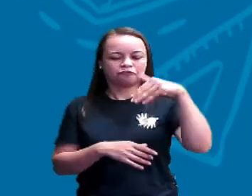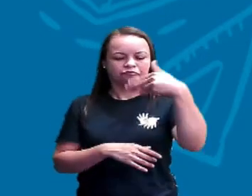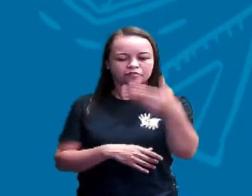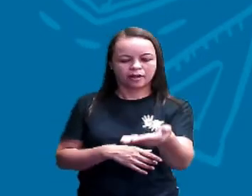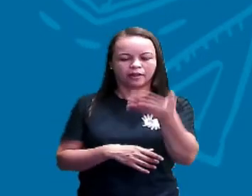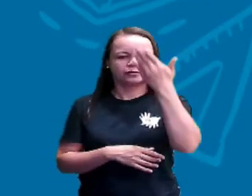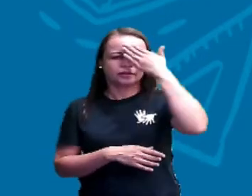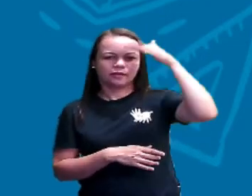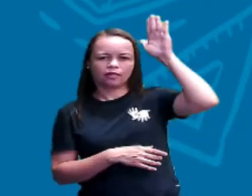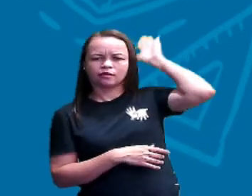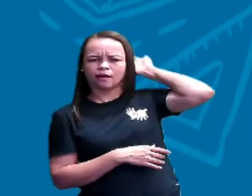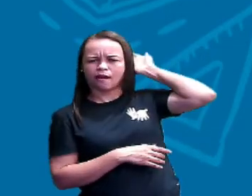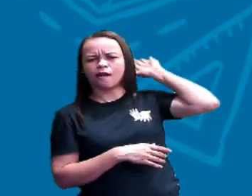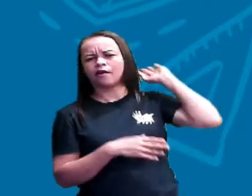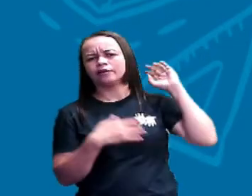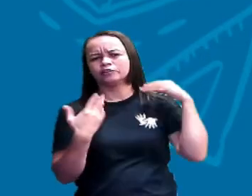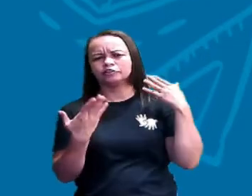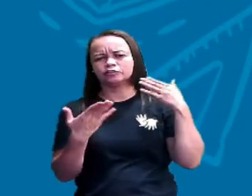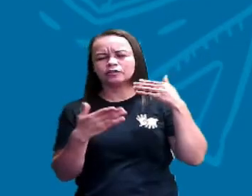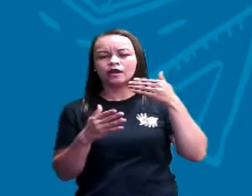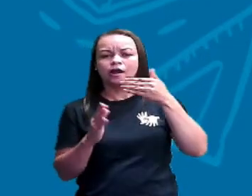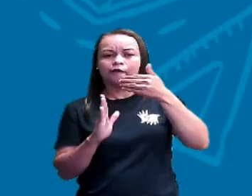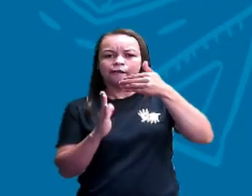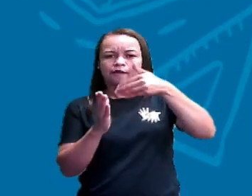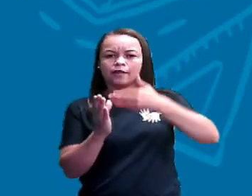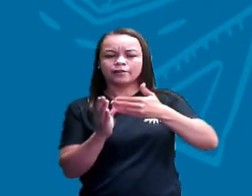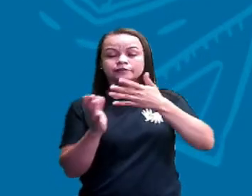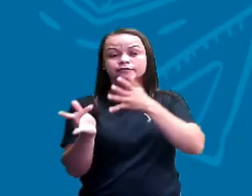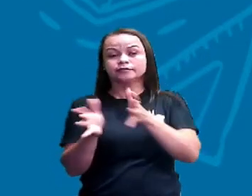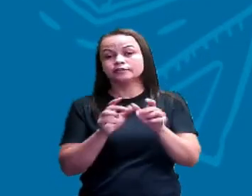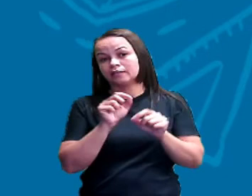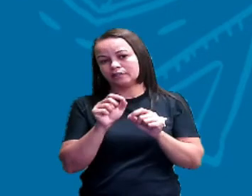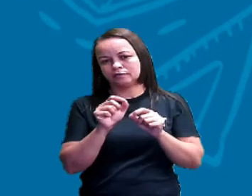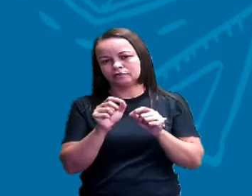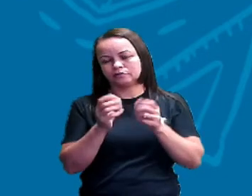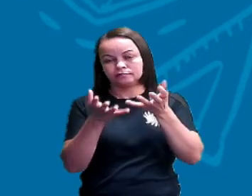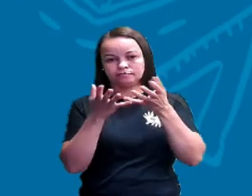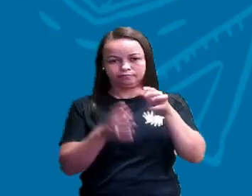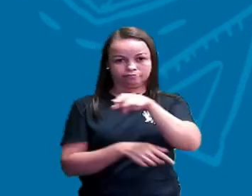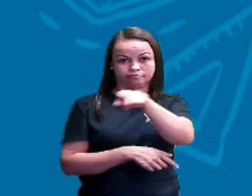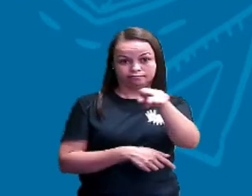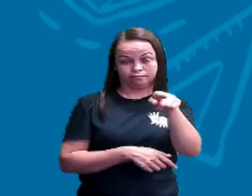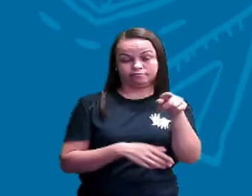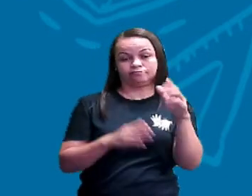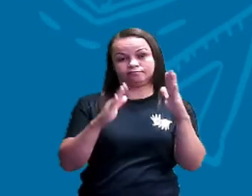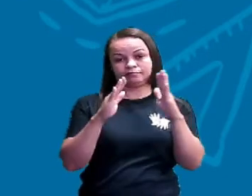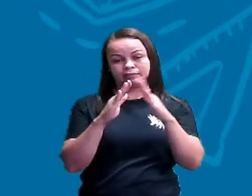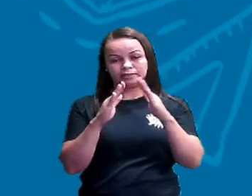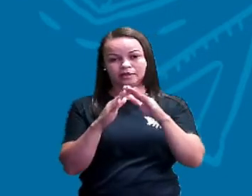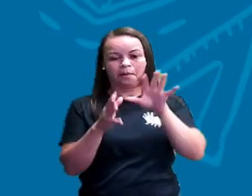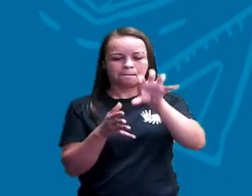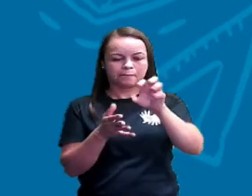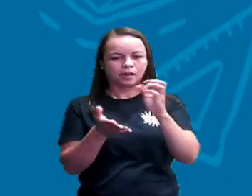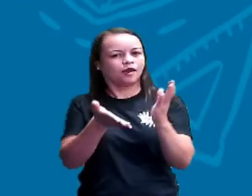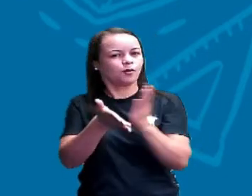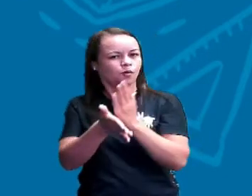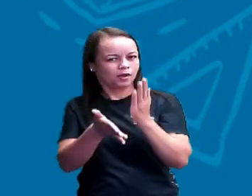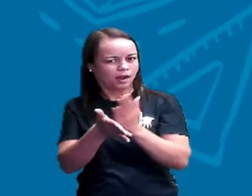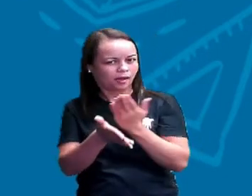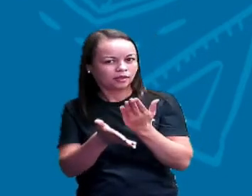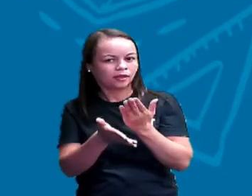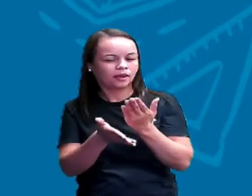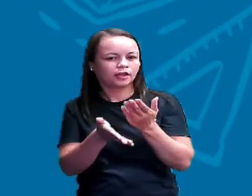frente, trás, entre, eu quero que vocês aí de casa peguem o caderno de vocês